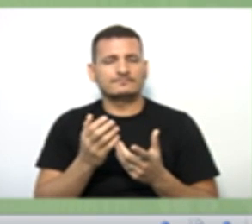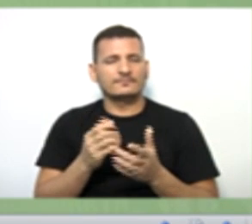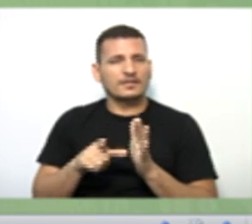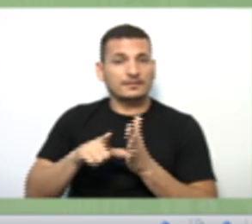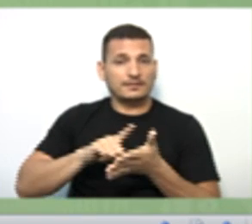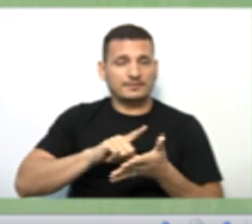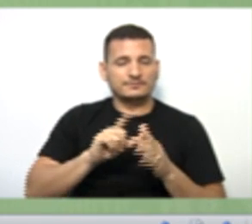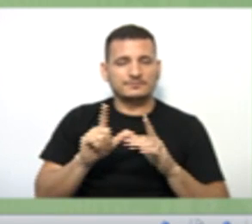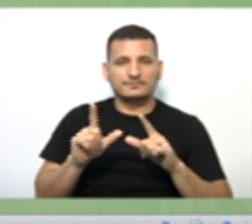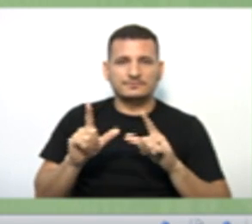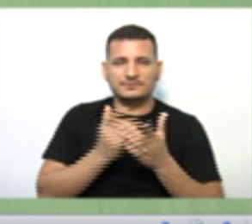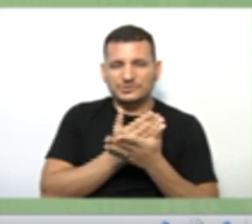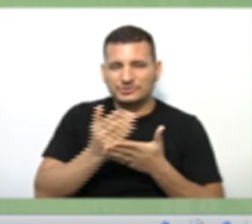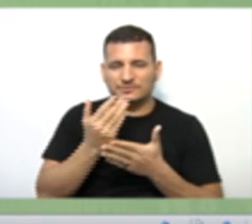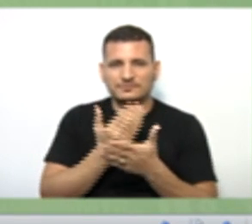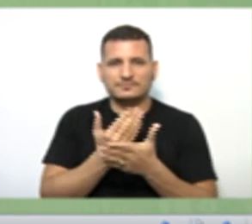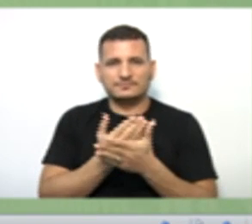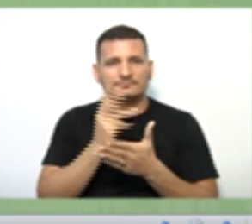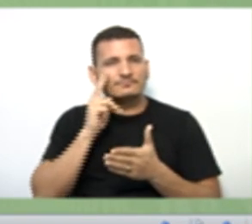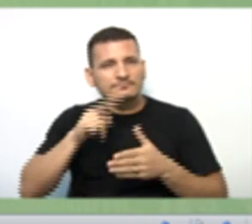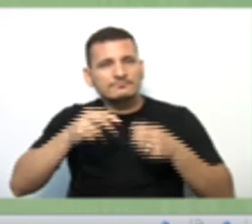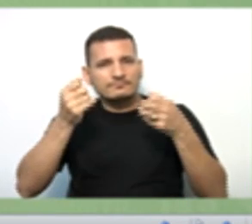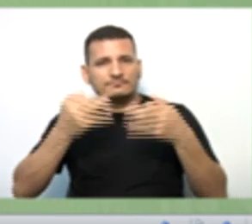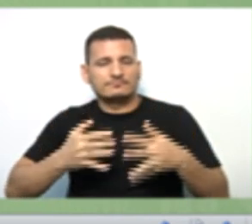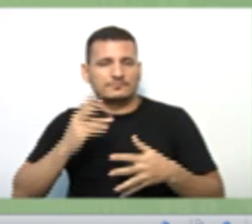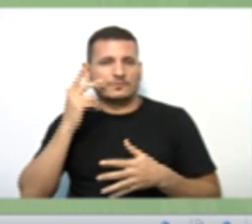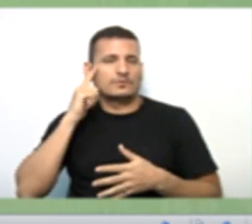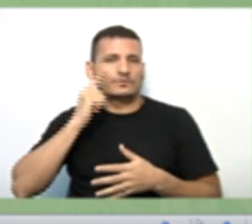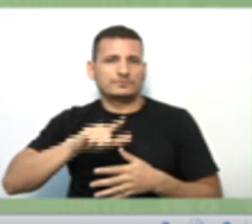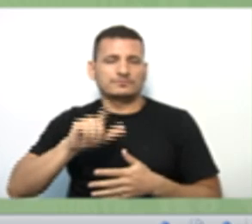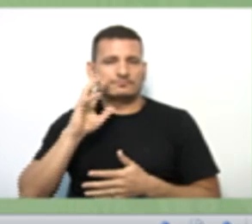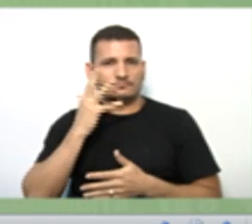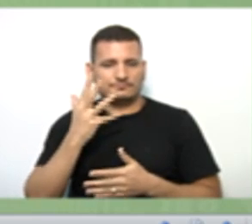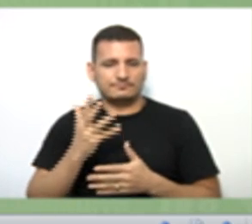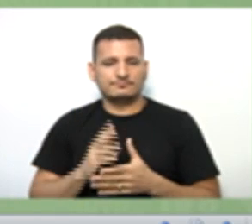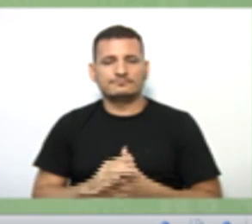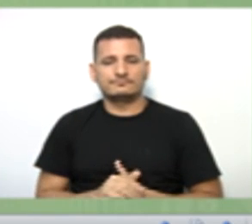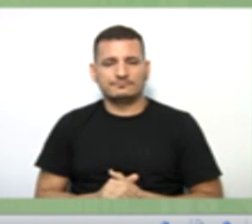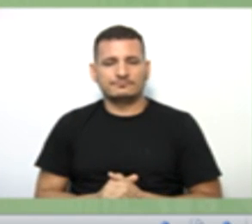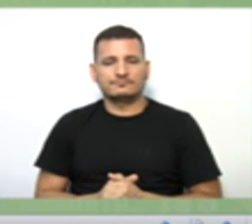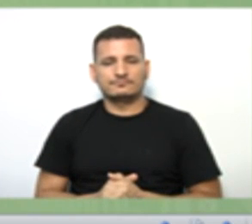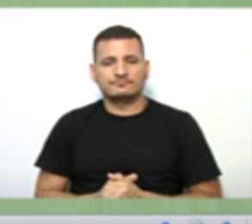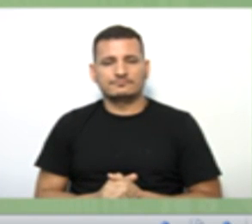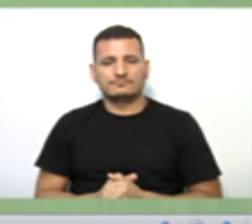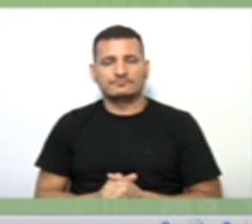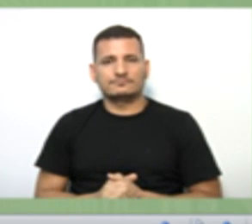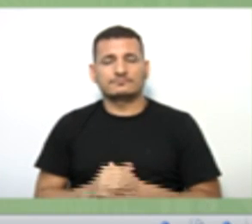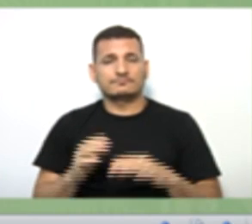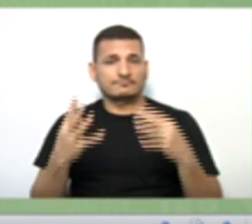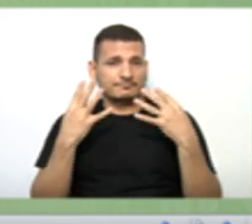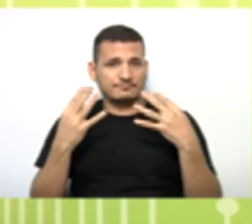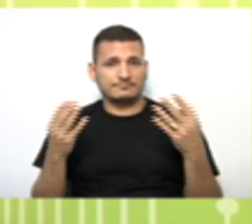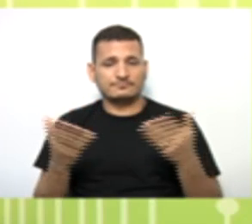comecinho da aula ali, né, professor? Já a explicação já conseguiu resolver. Essa aqui eu não vou passar aqui agora, não, mas eu vou cortar aqui para mim,